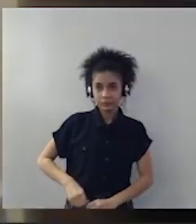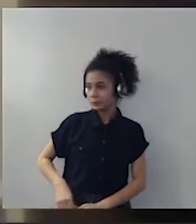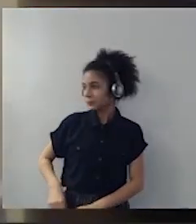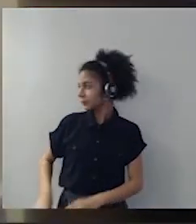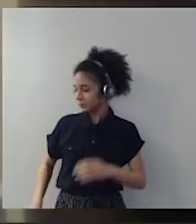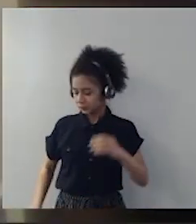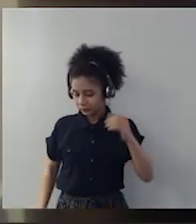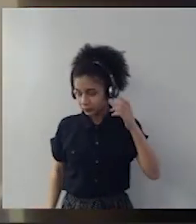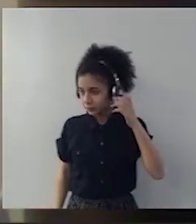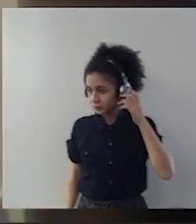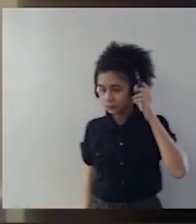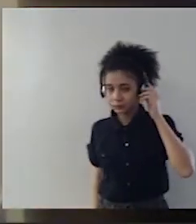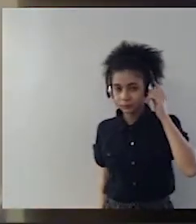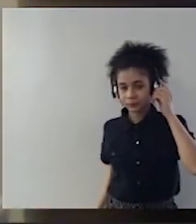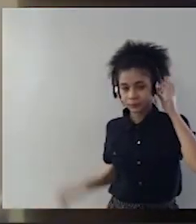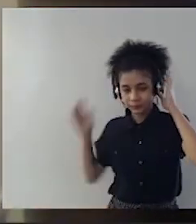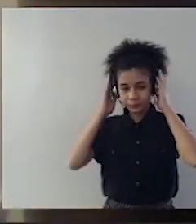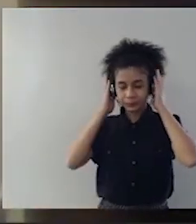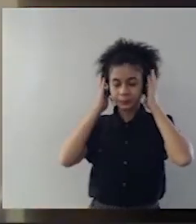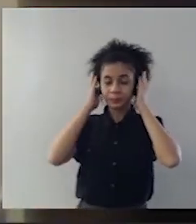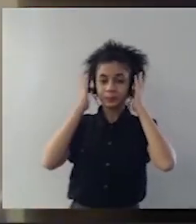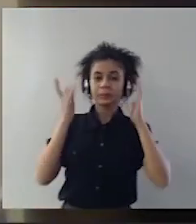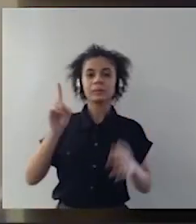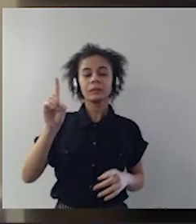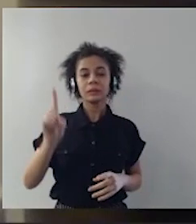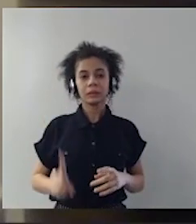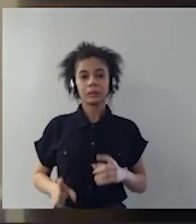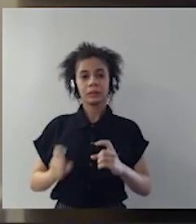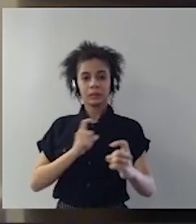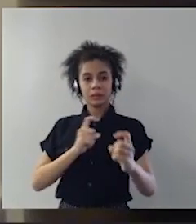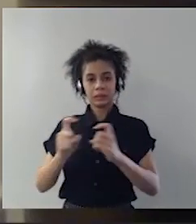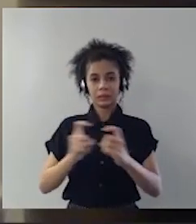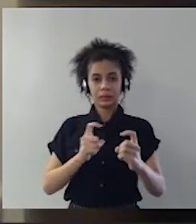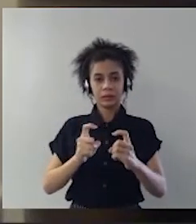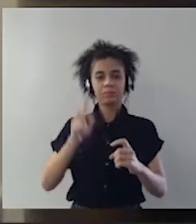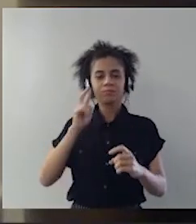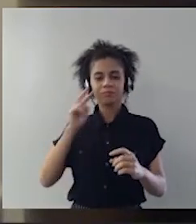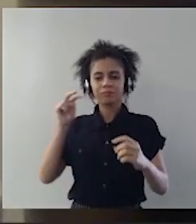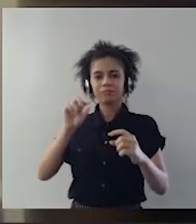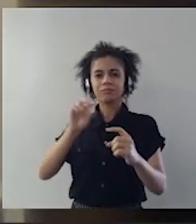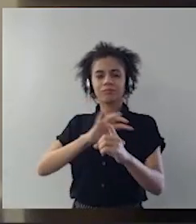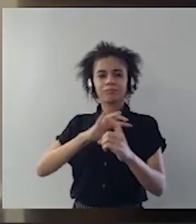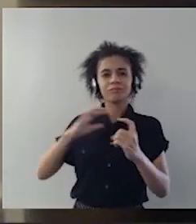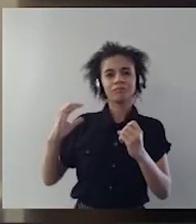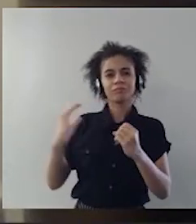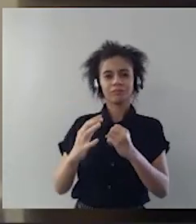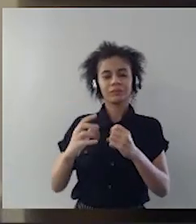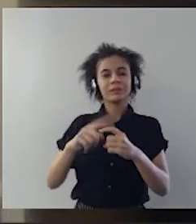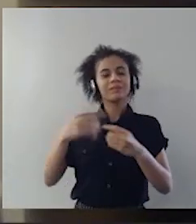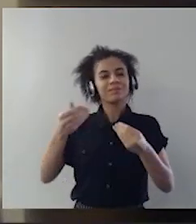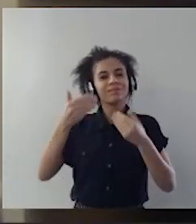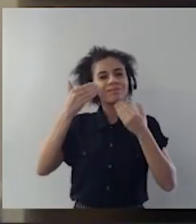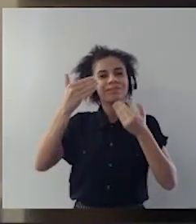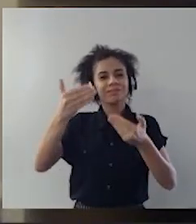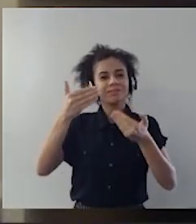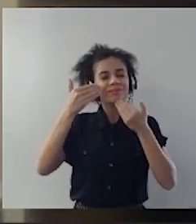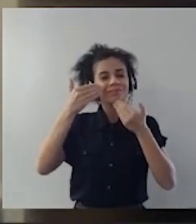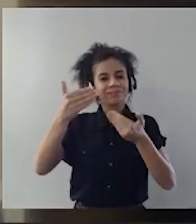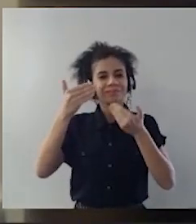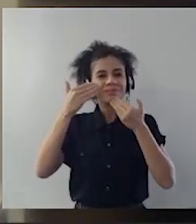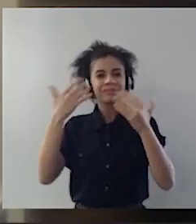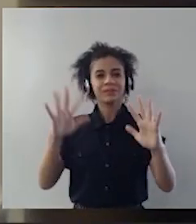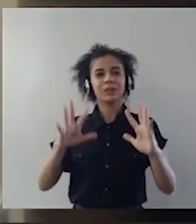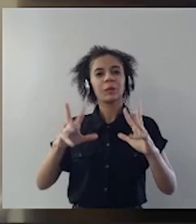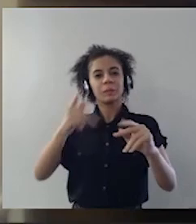painel, o direito administrativo em face da Covid, destacando os nossos agradecimentos e os parabéns